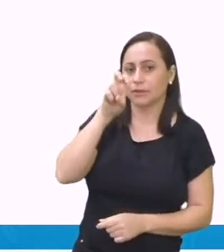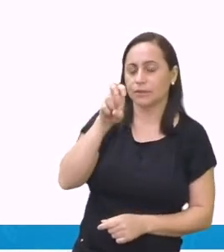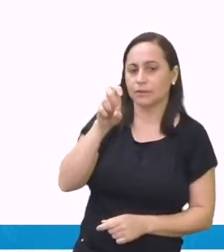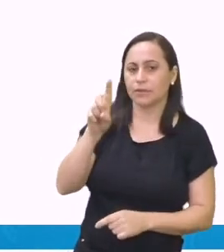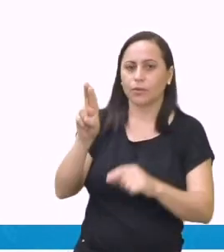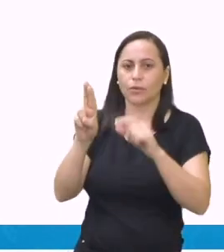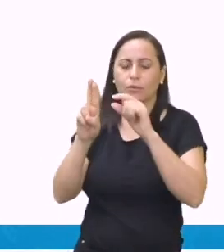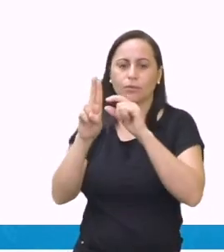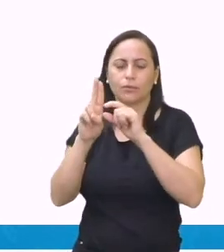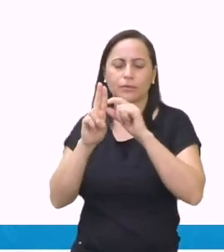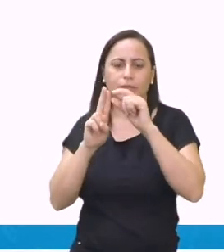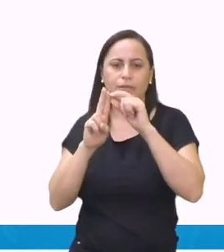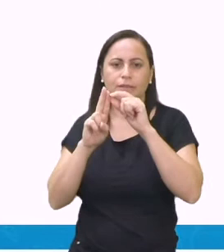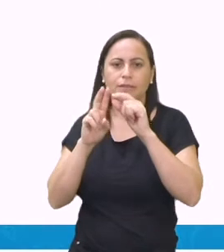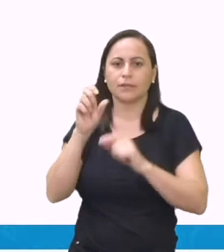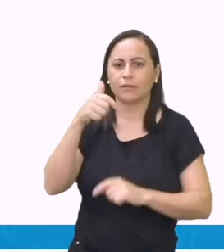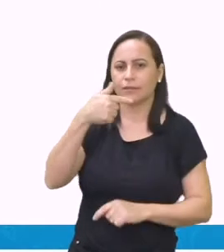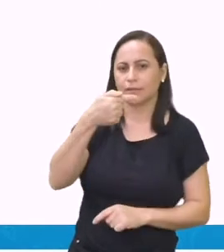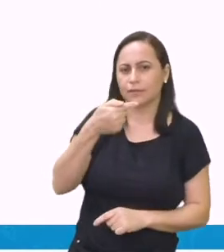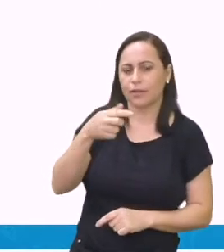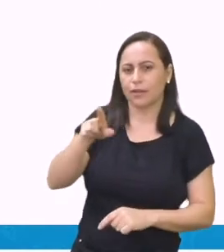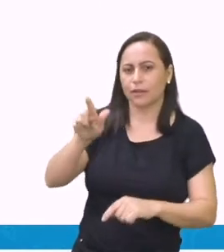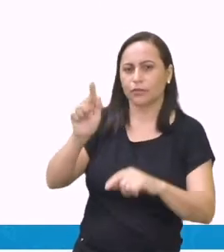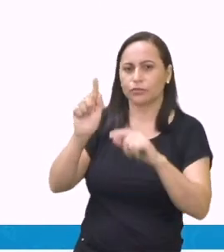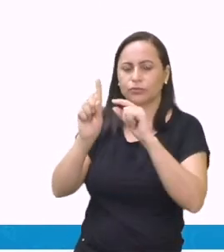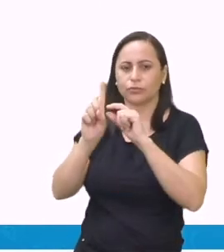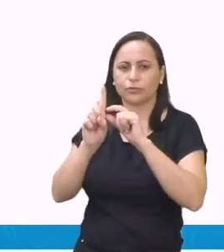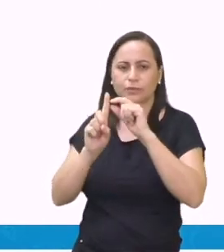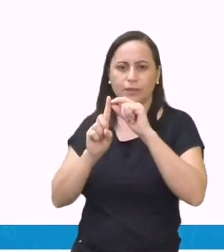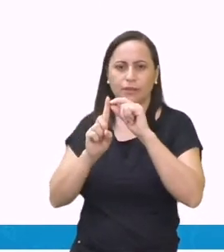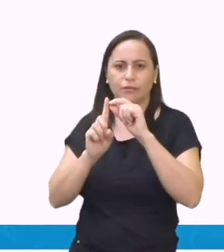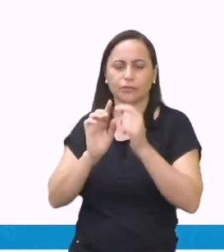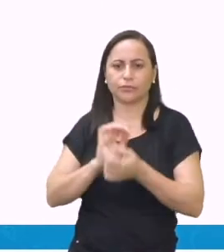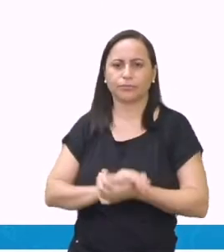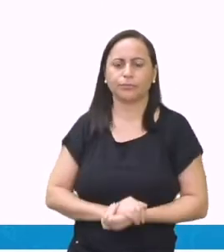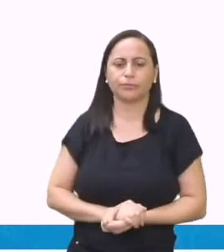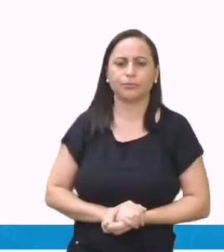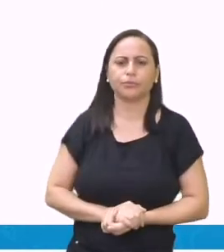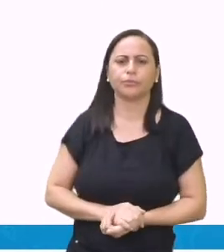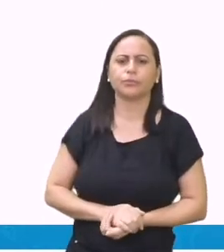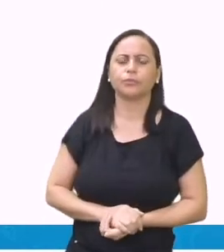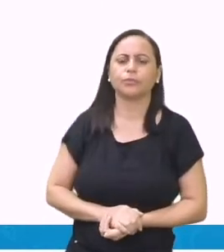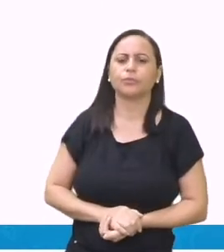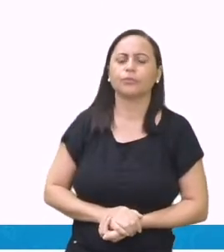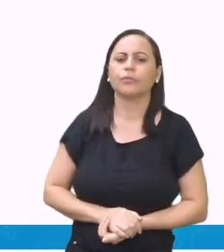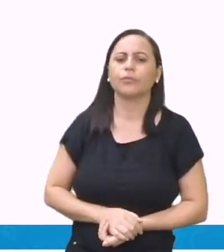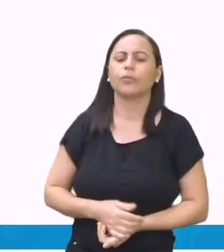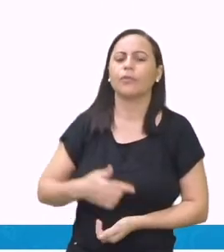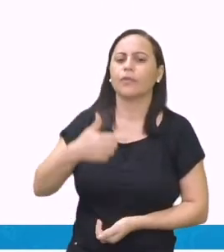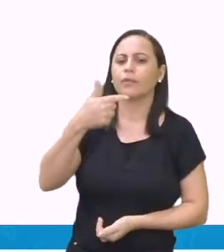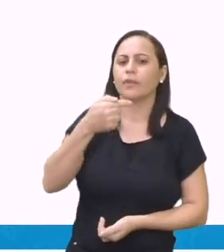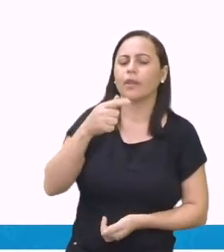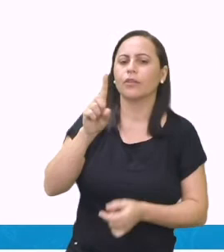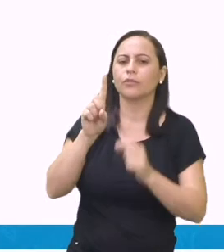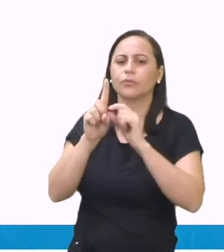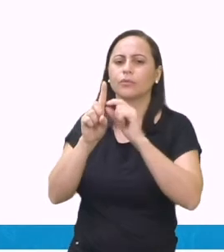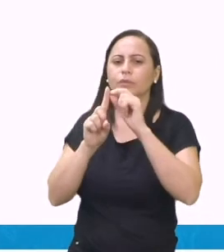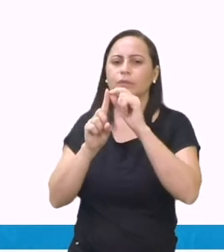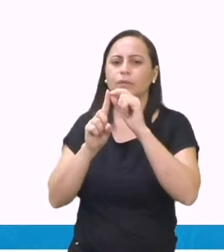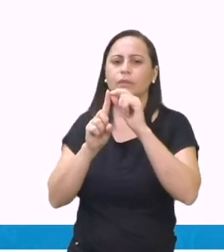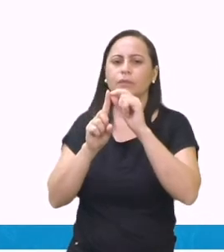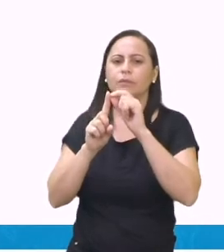e 7 unidades. Vamos começar pela unidade? Então, eu tenho 7 unidades